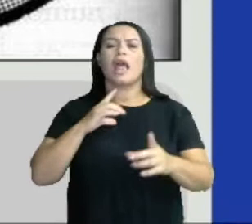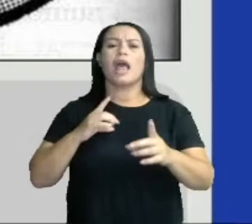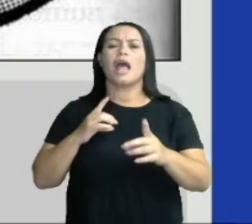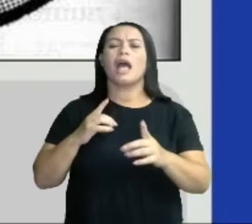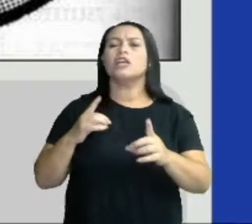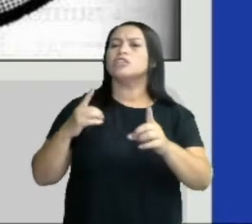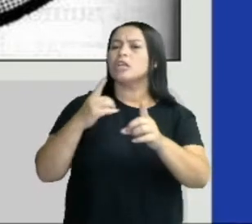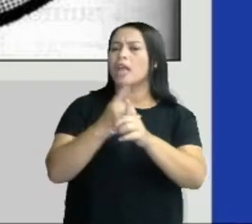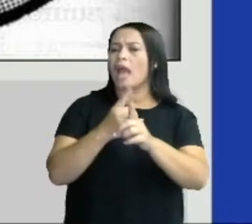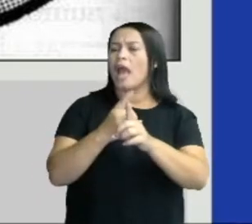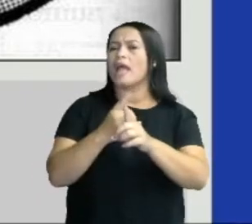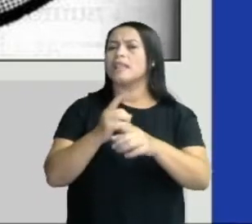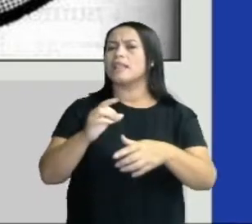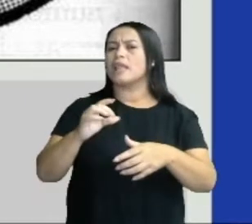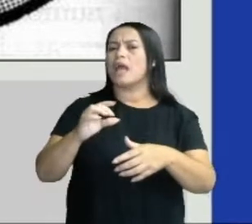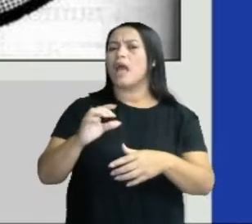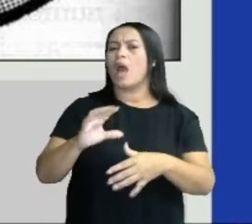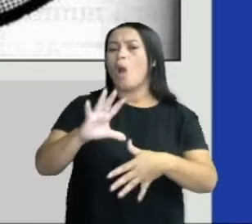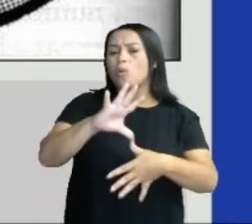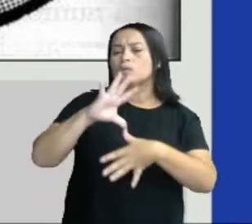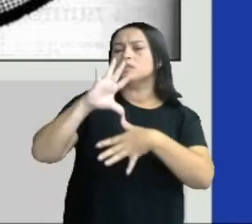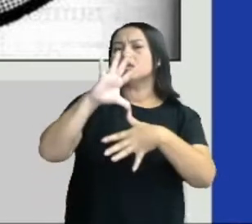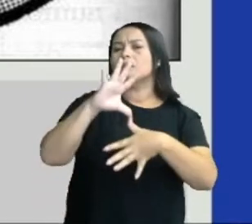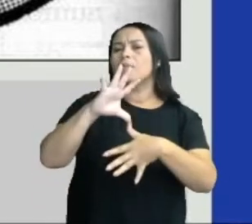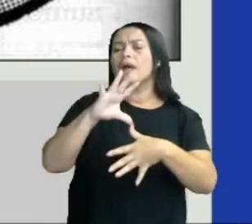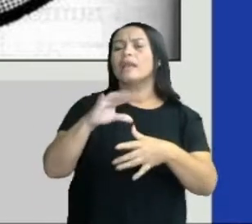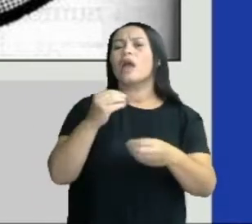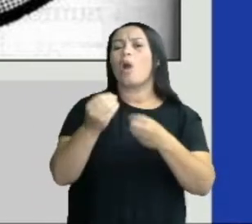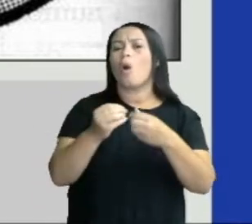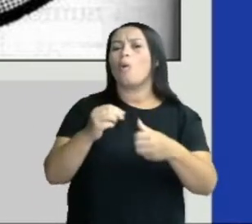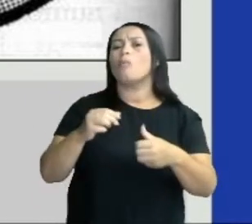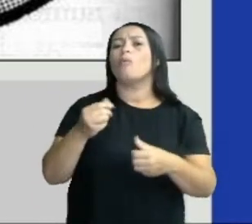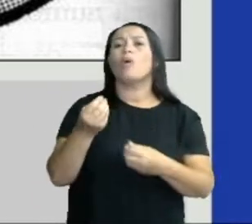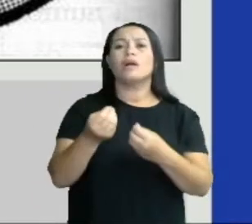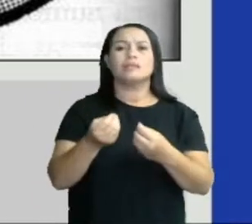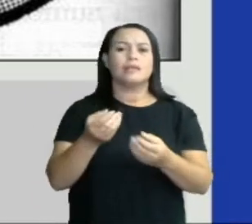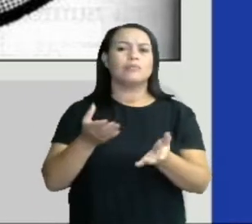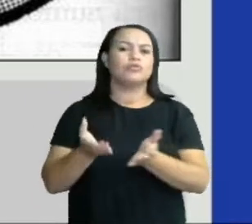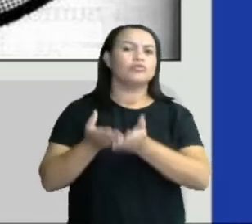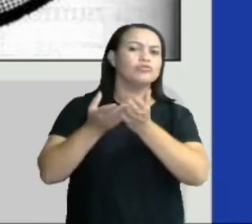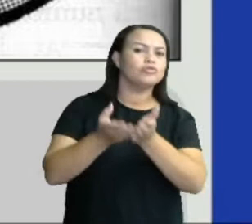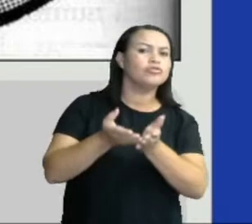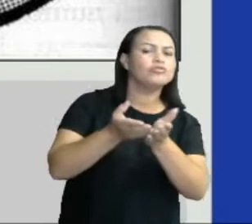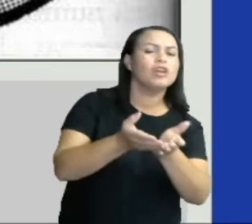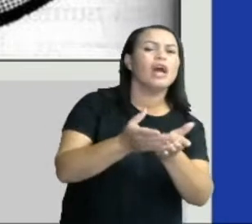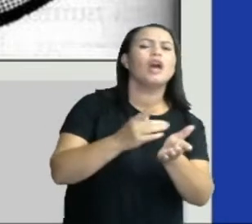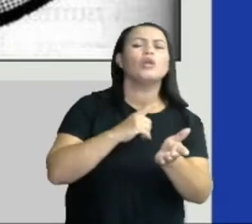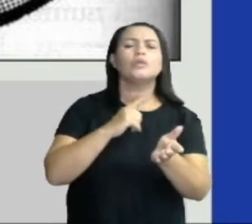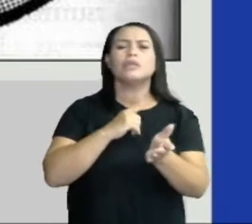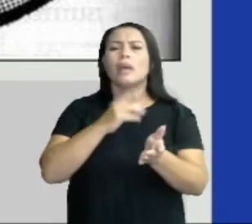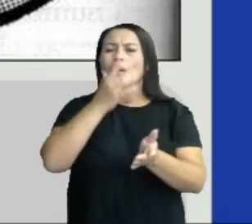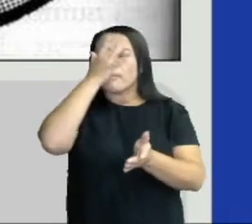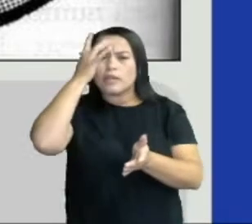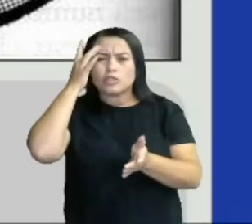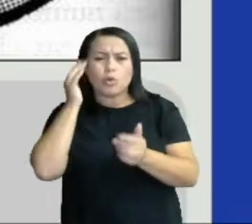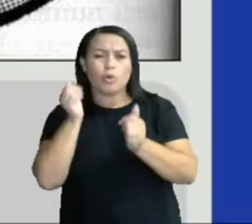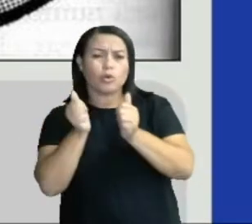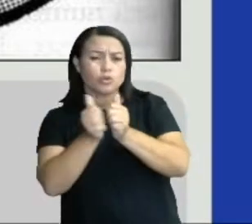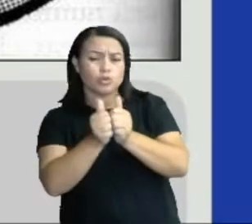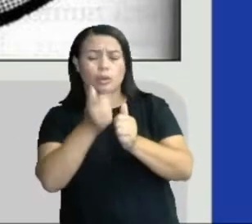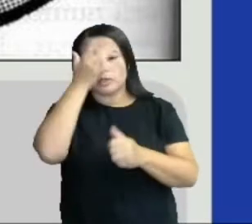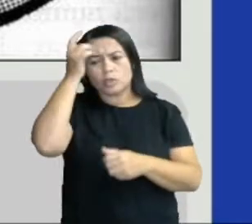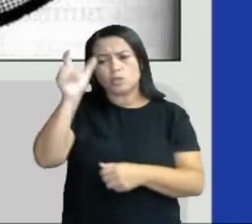ao continente americano, sempre nas navegações, né, junto com a tripulação, vinha um cartógrafo, que era exatamente o